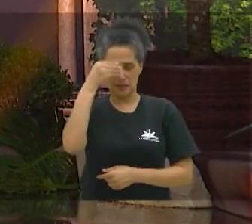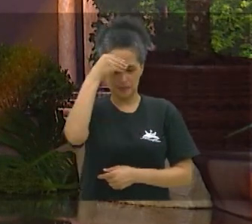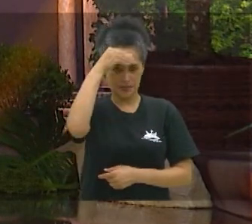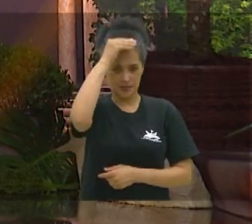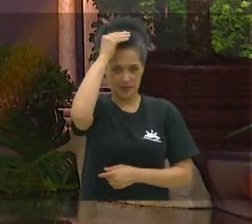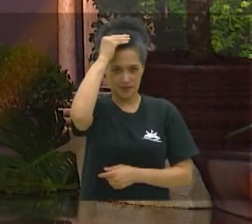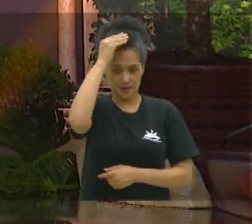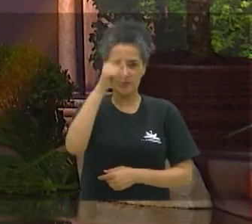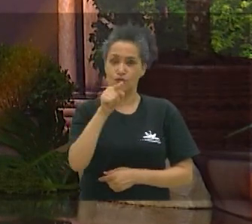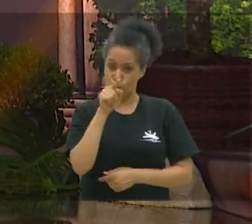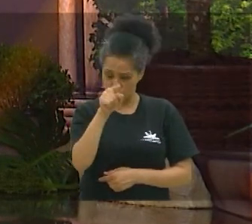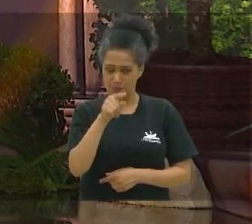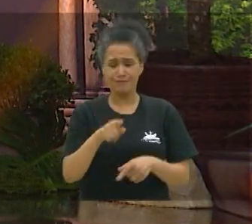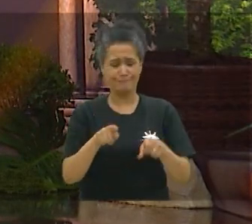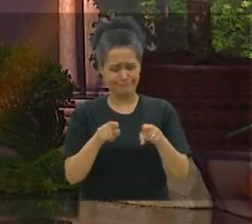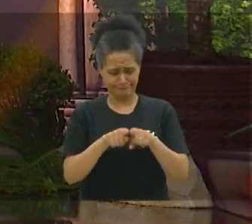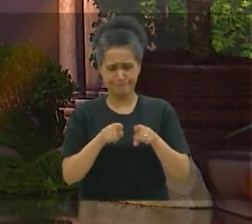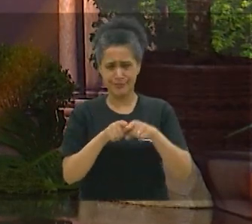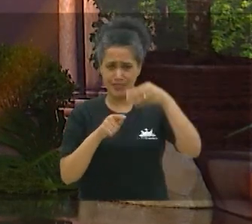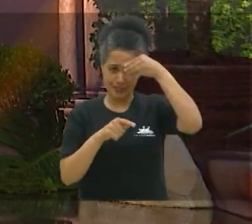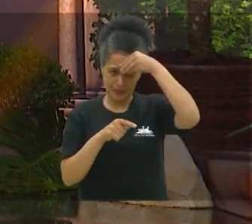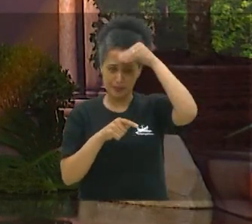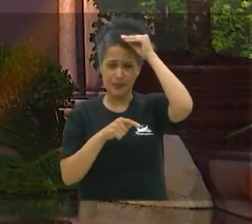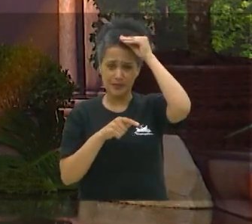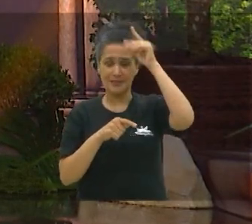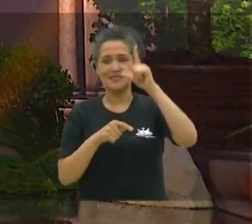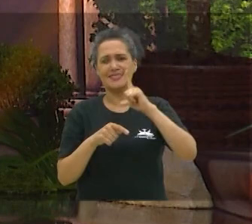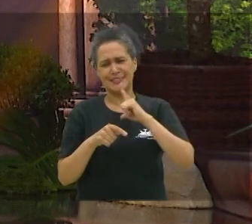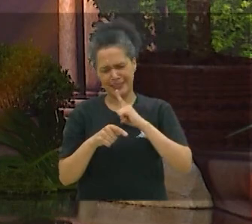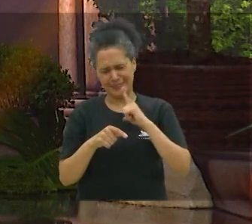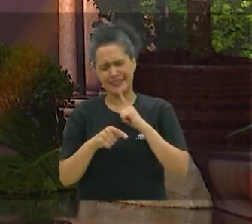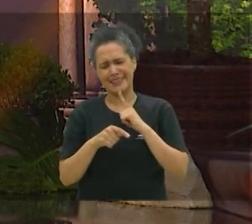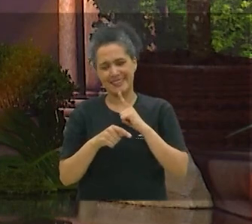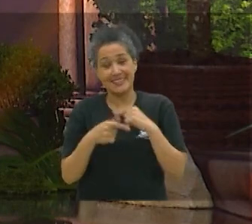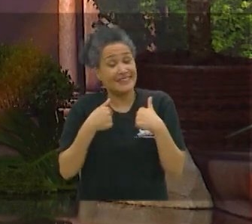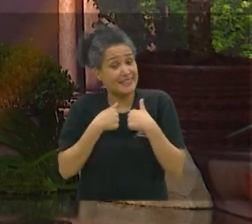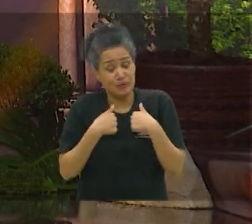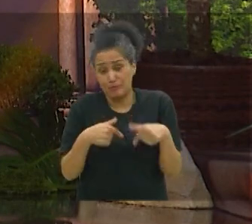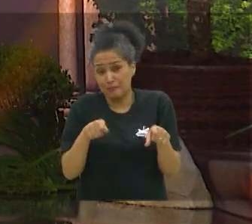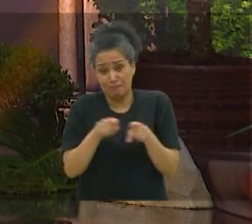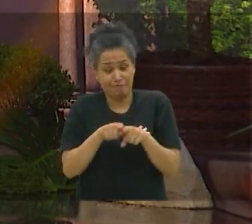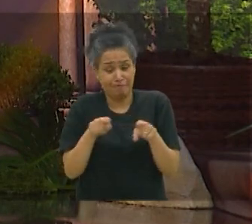Você é batizado. Você é batizado. Eu sou.